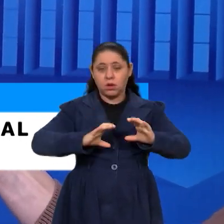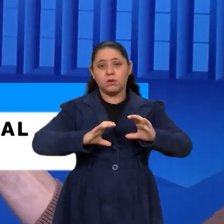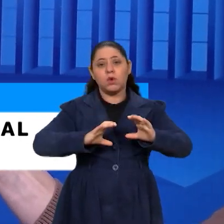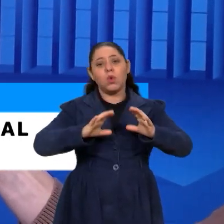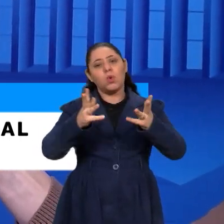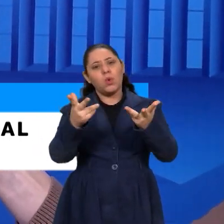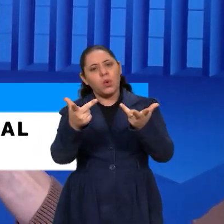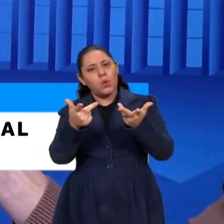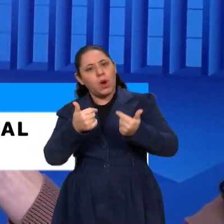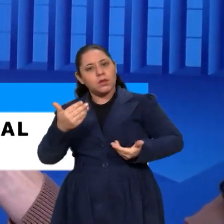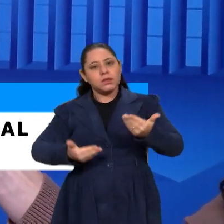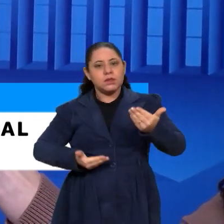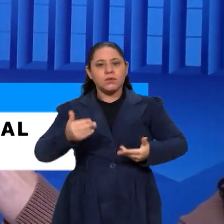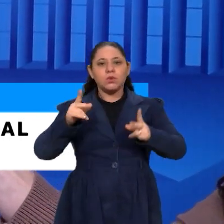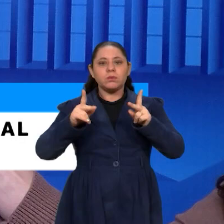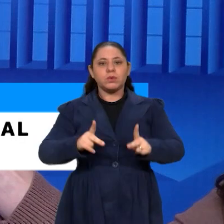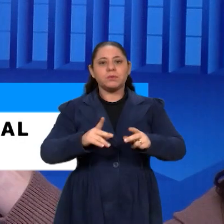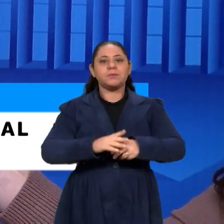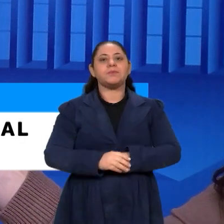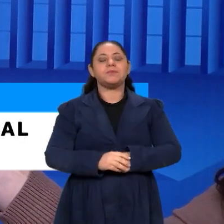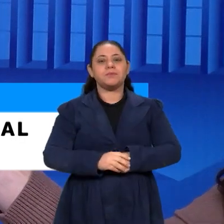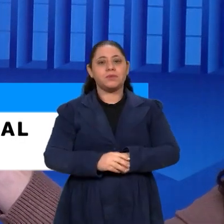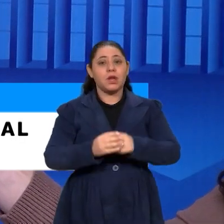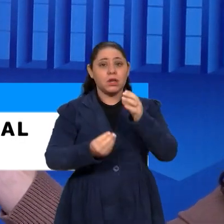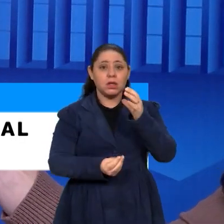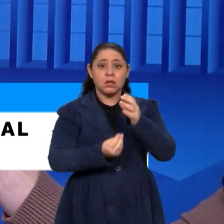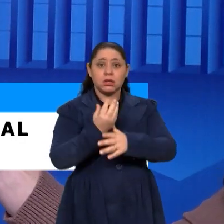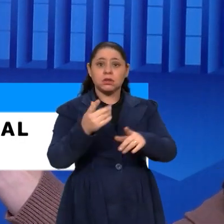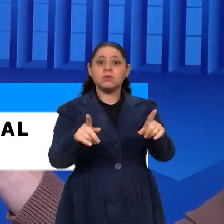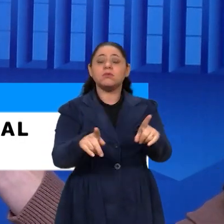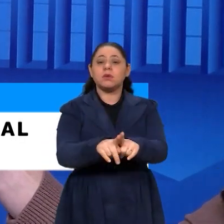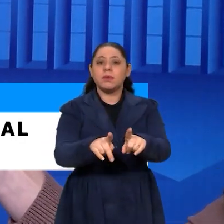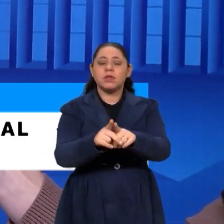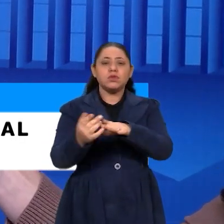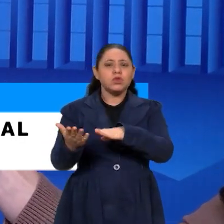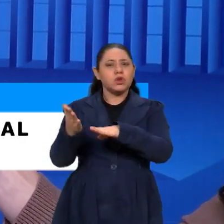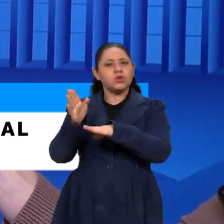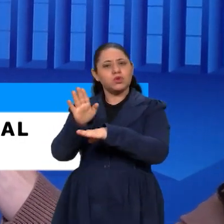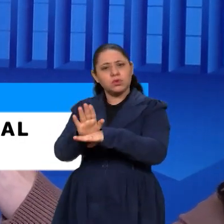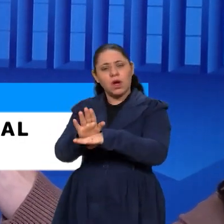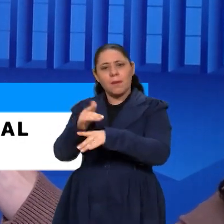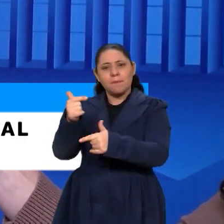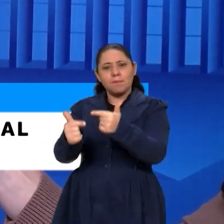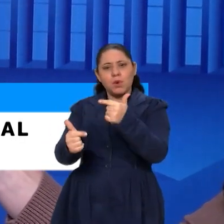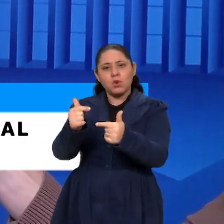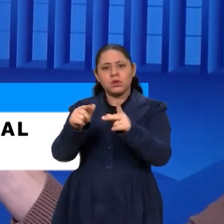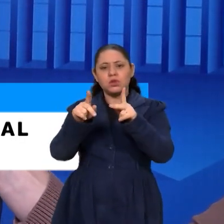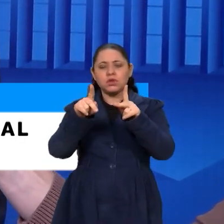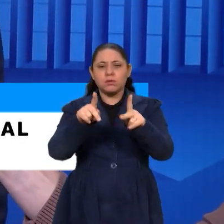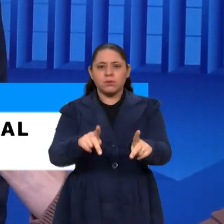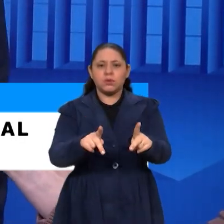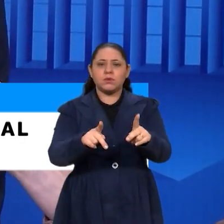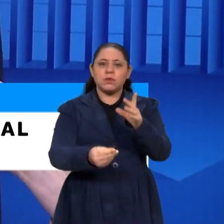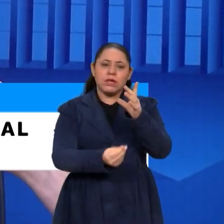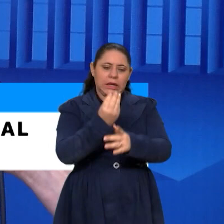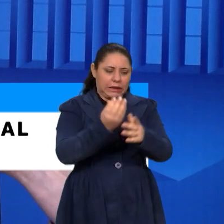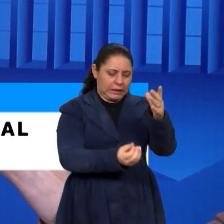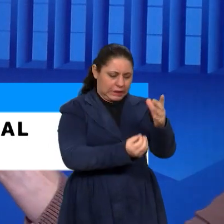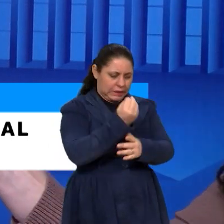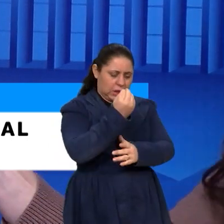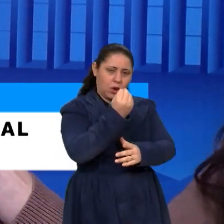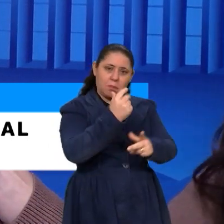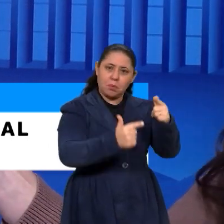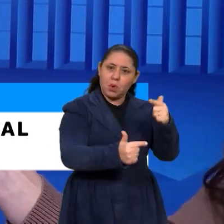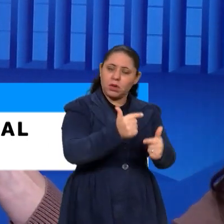legislativa, qualificação do servidor público, a criação até de ajudar na políticas públicas, na criação